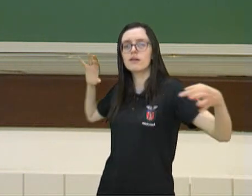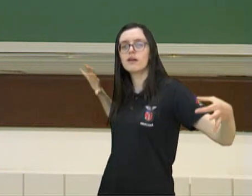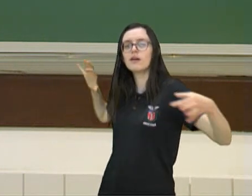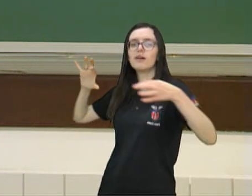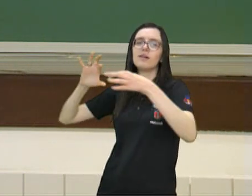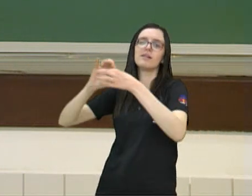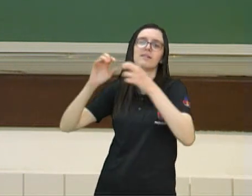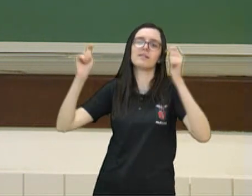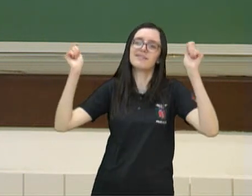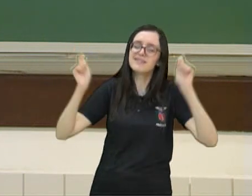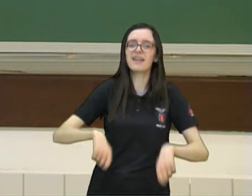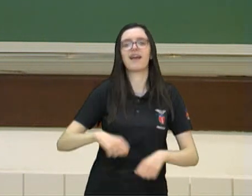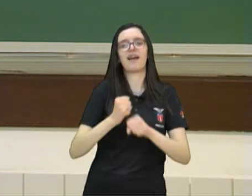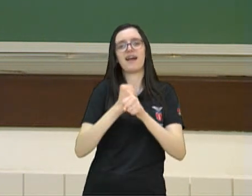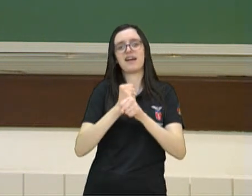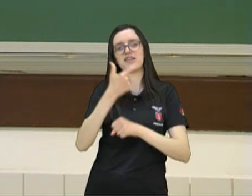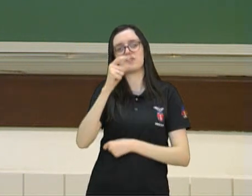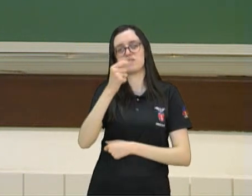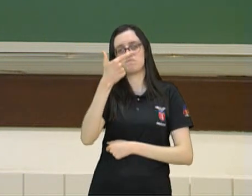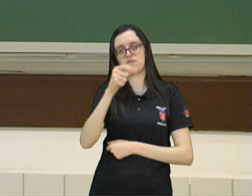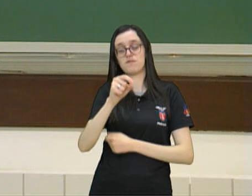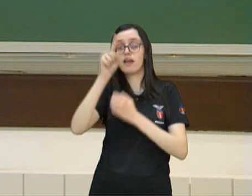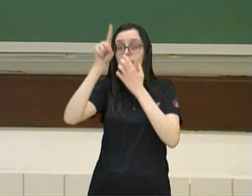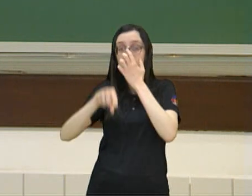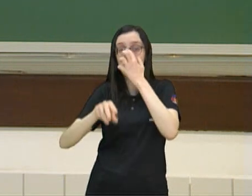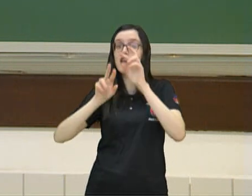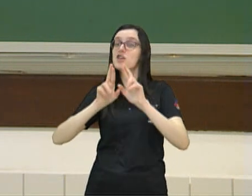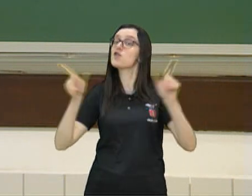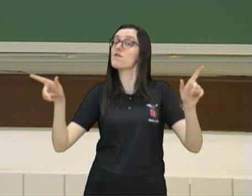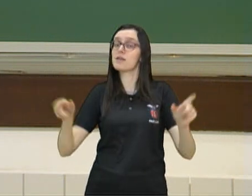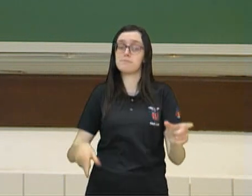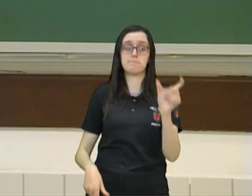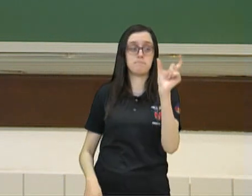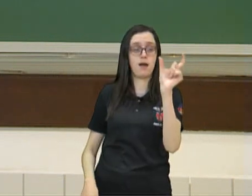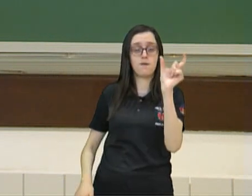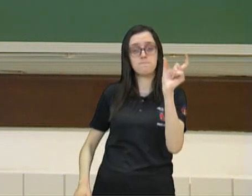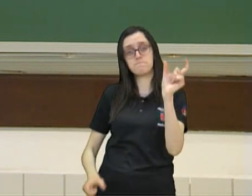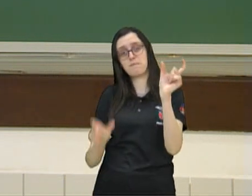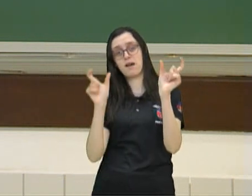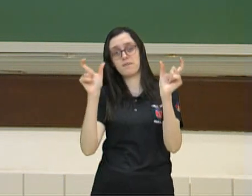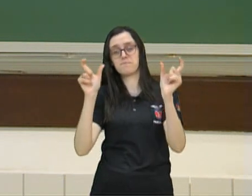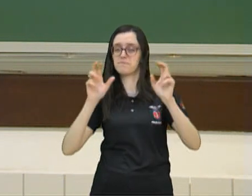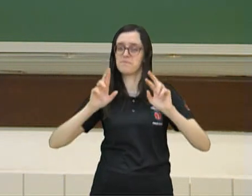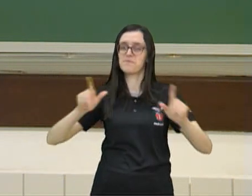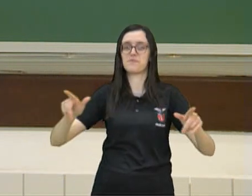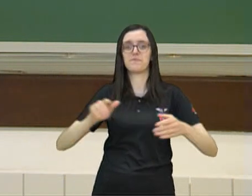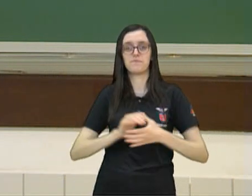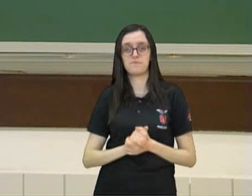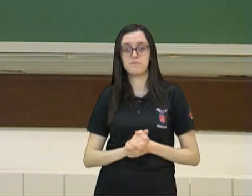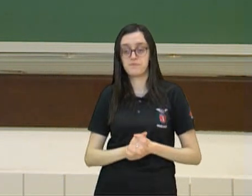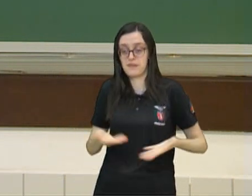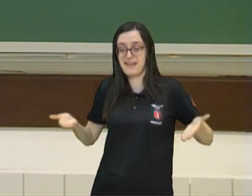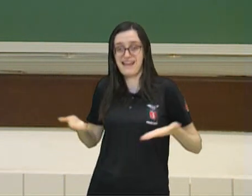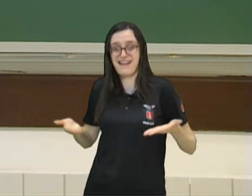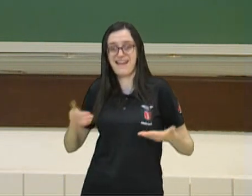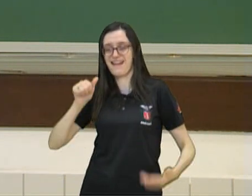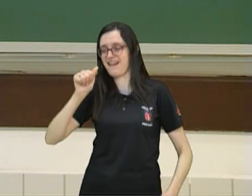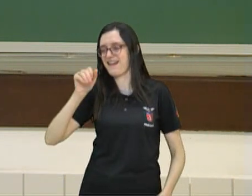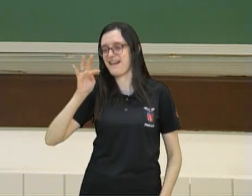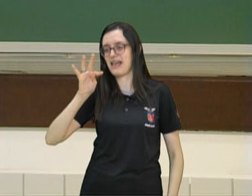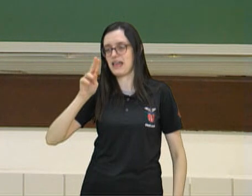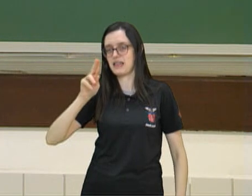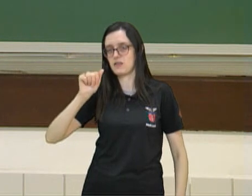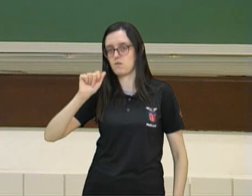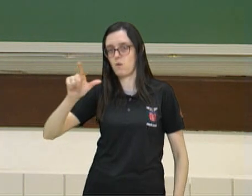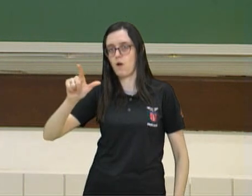de 2020. Essa é a diferença entre contemporâneo e atual. O atual, ele